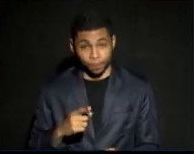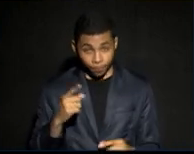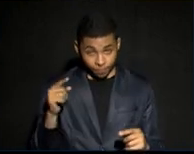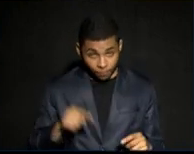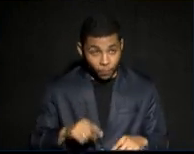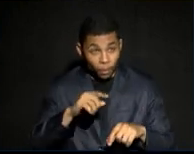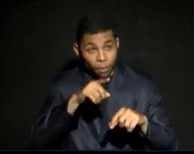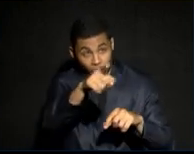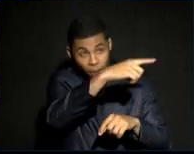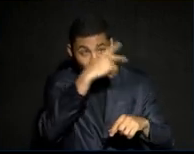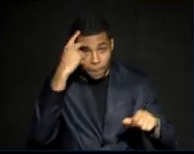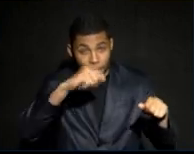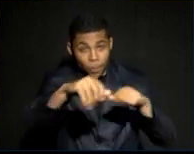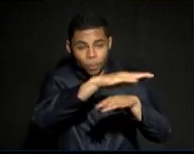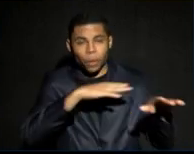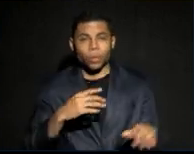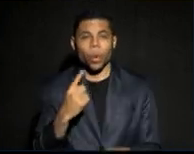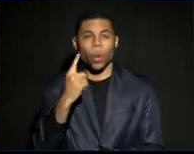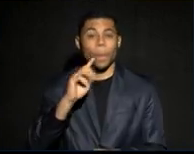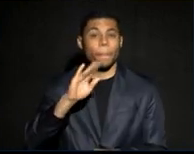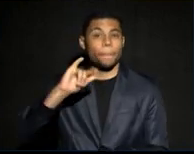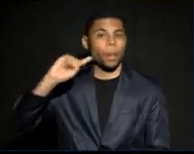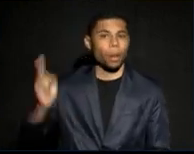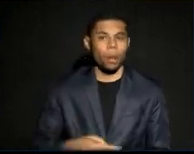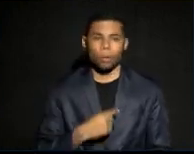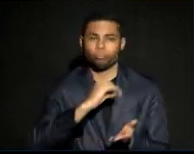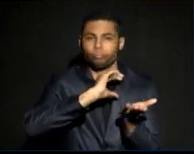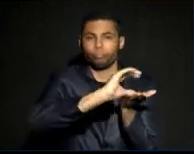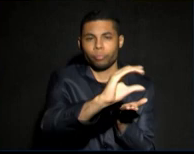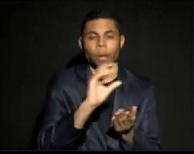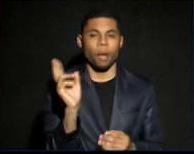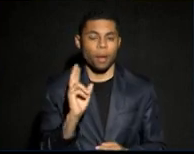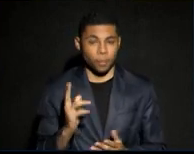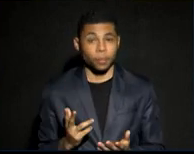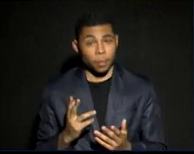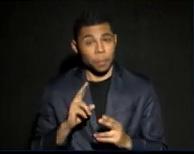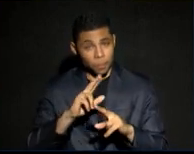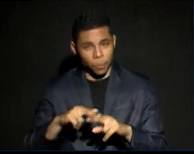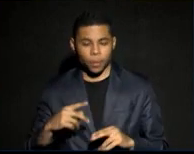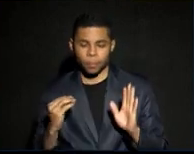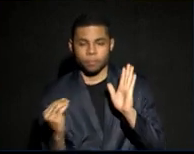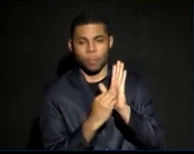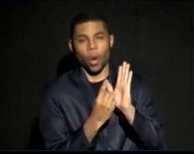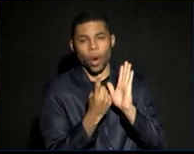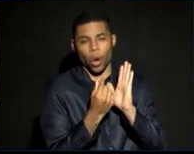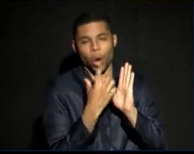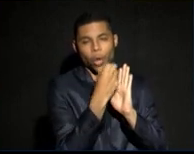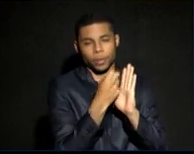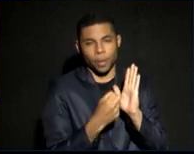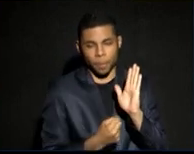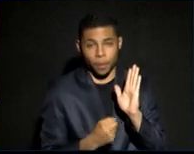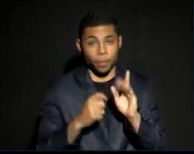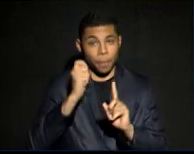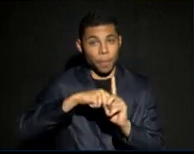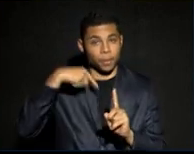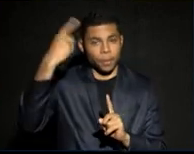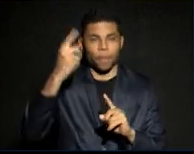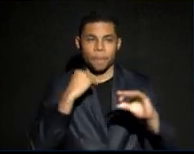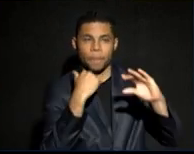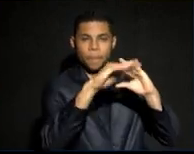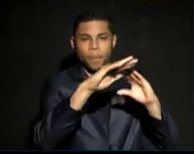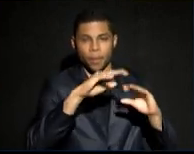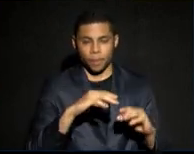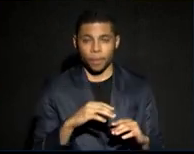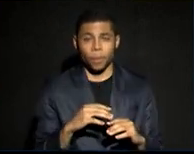para essa população vai ser de um bilhão de reais que nós vamos colocar o orçamento encaminhado à Assembleia o mês que vem